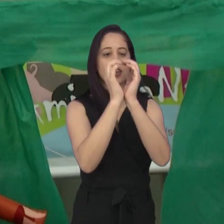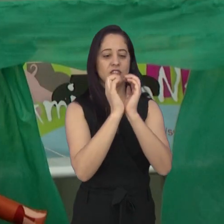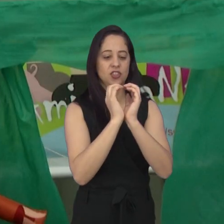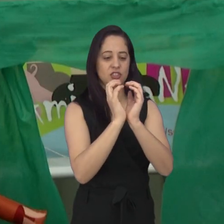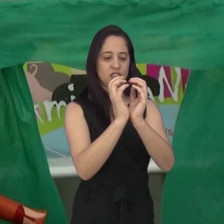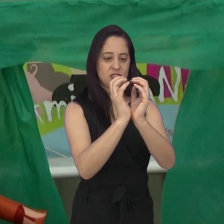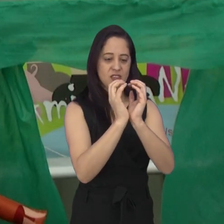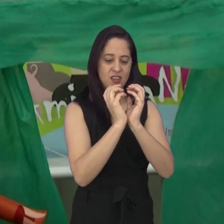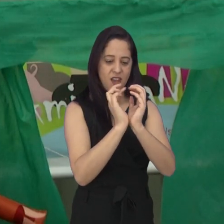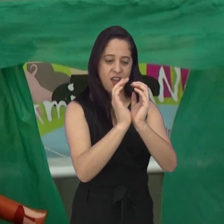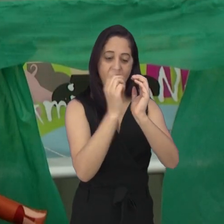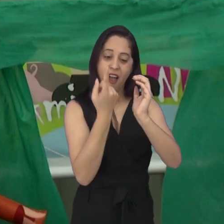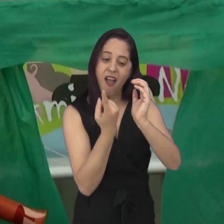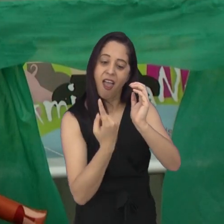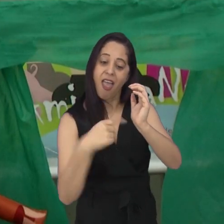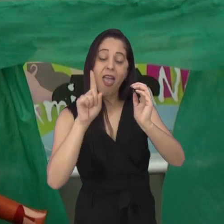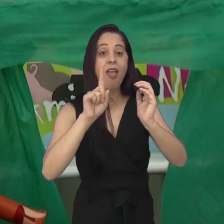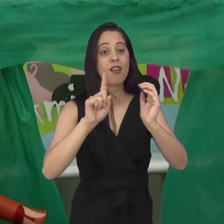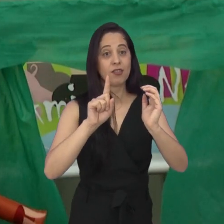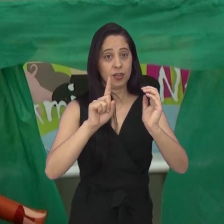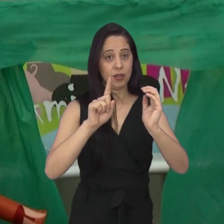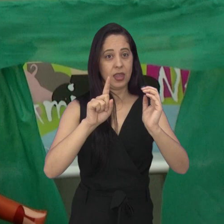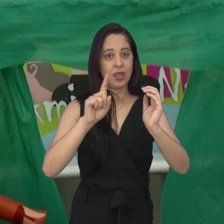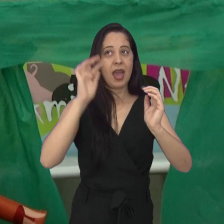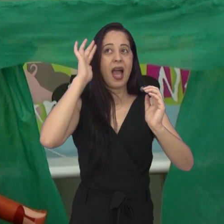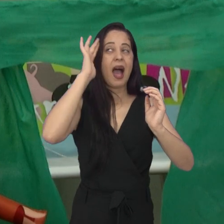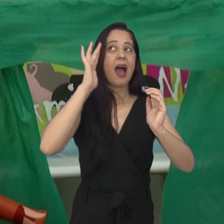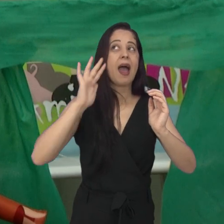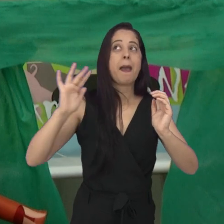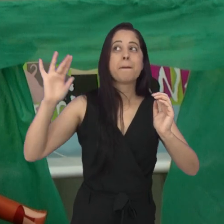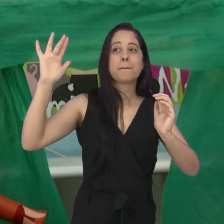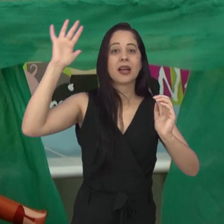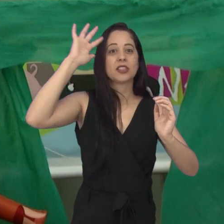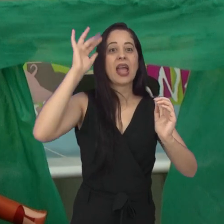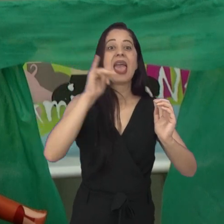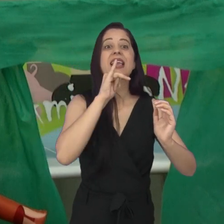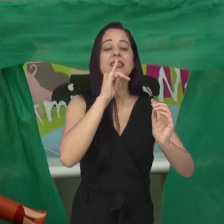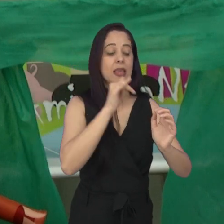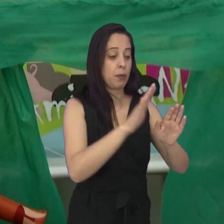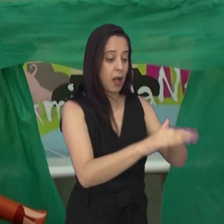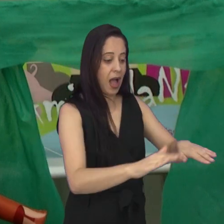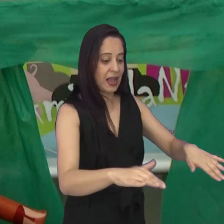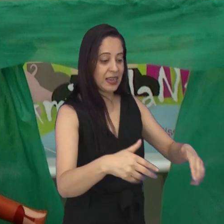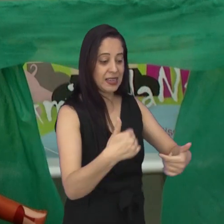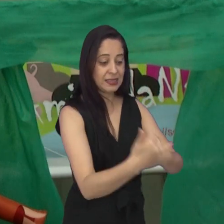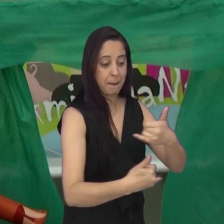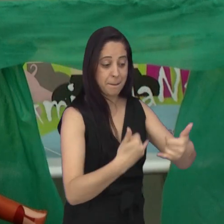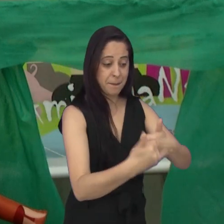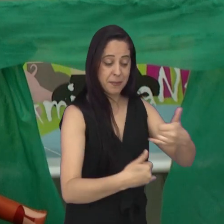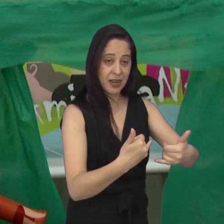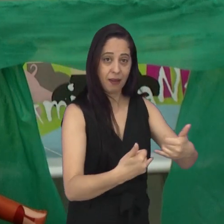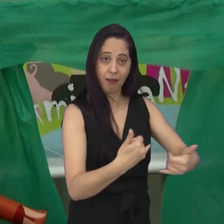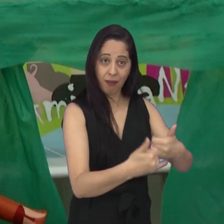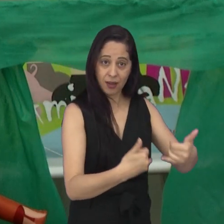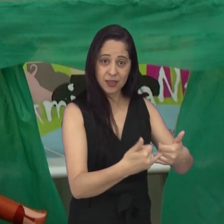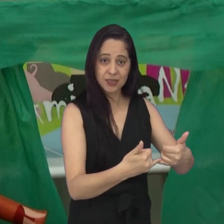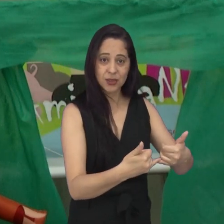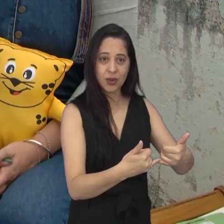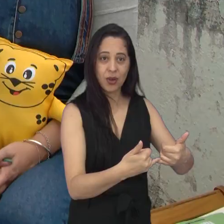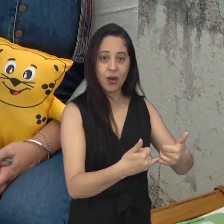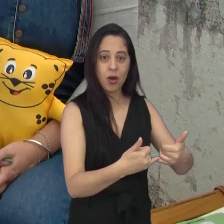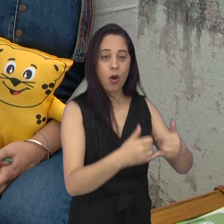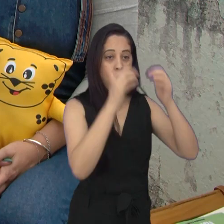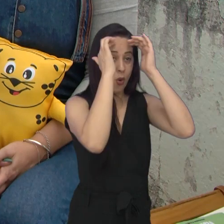construindo a sua mente, ela está construindo os seus pensamentos. Então a imaginação traz muito disso. Então quando a criança está brincando, está pegando um